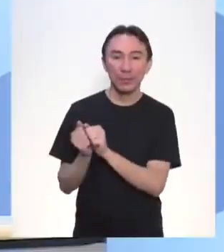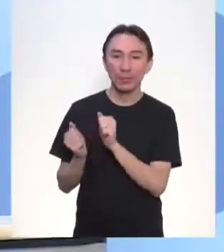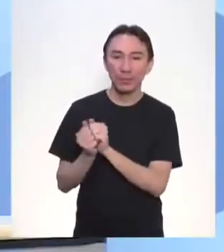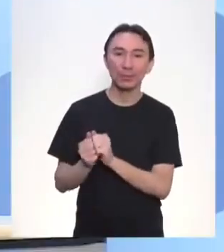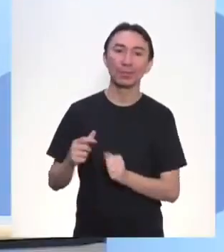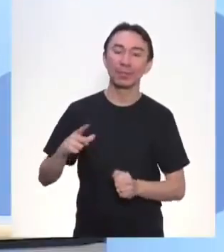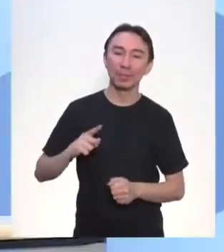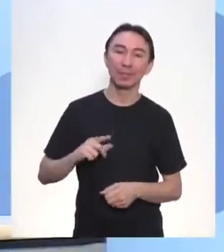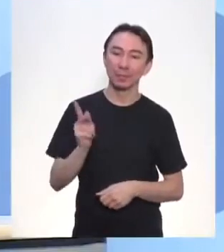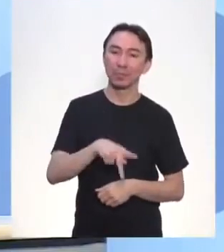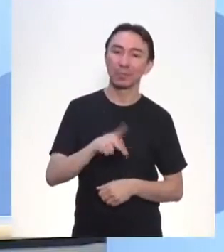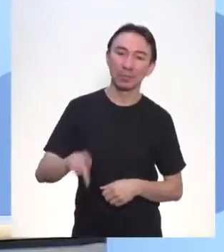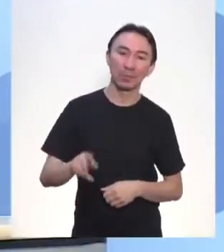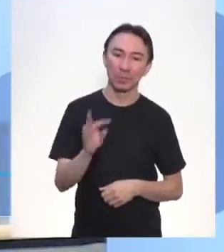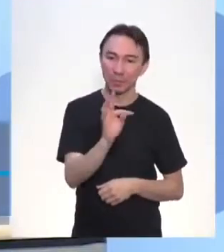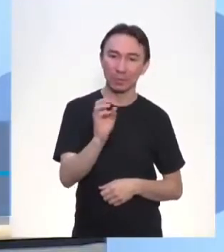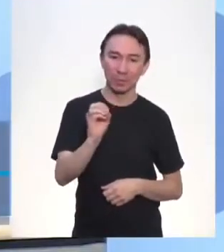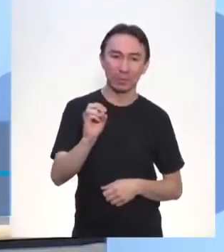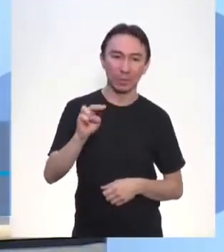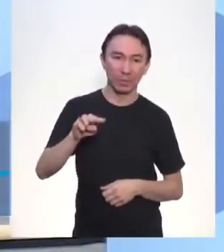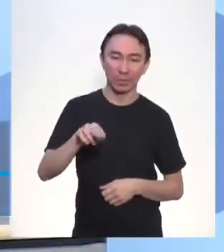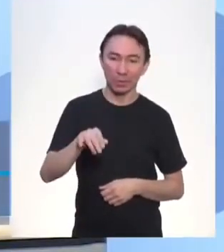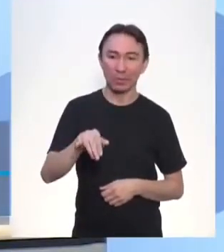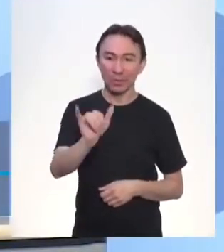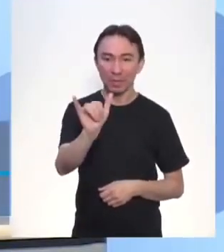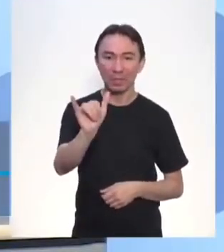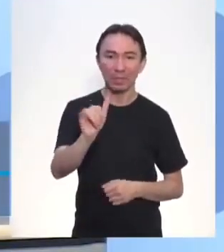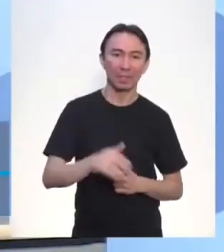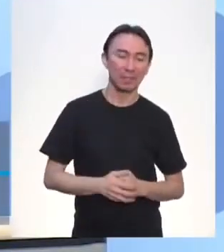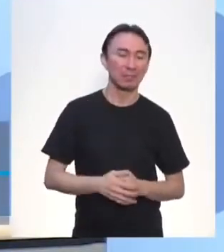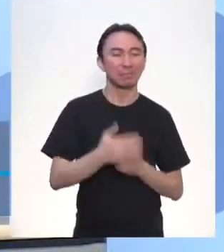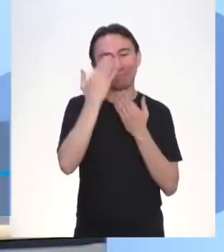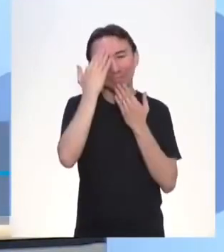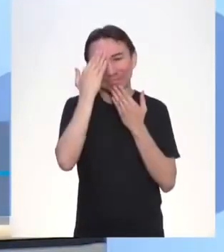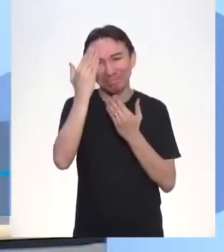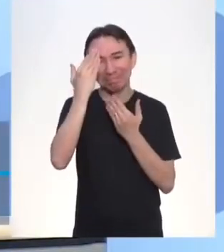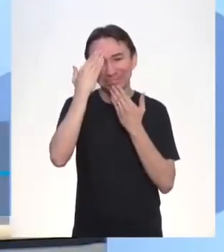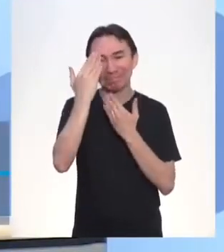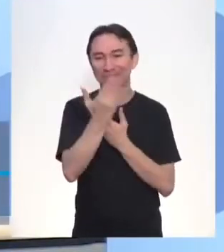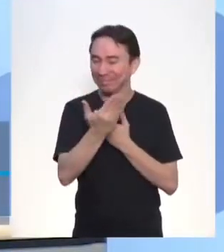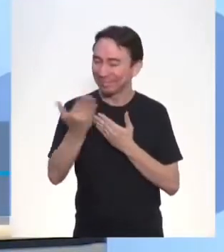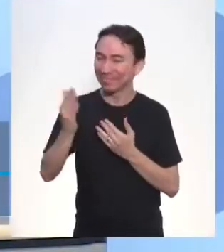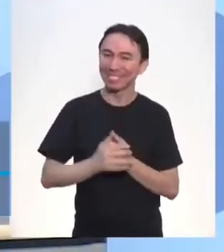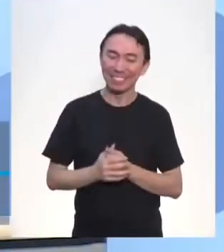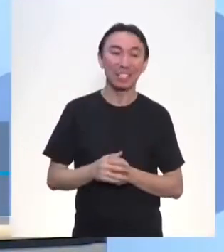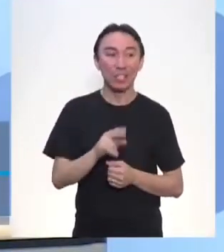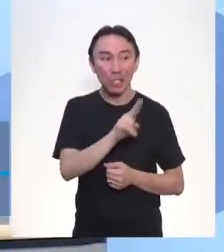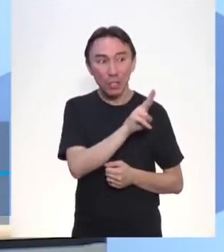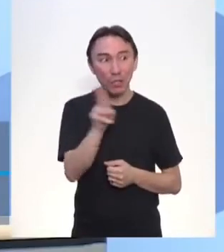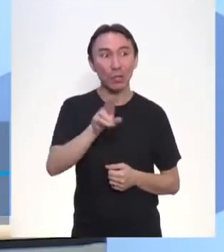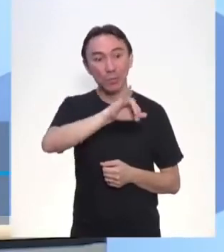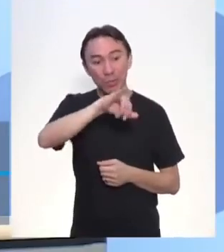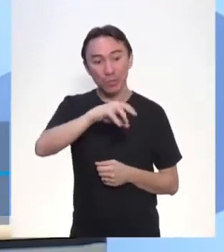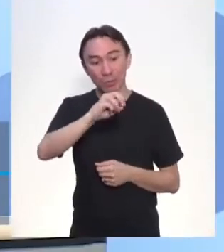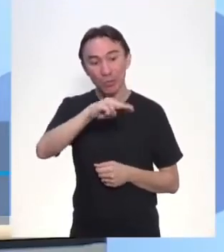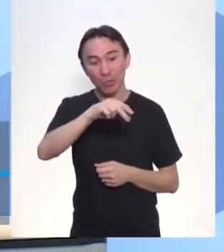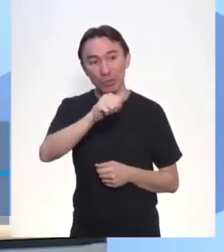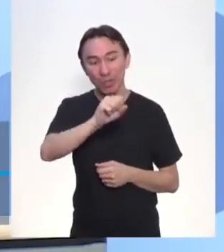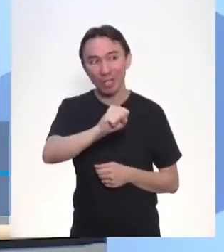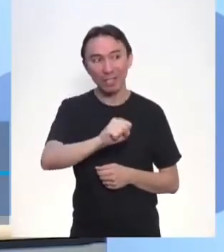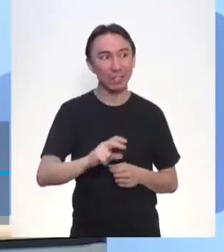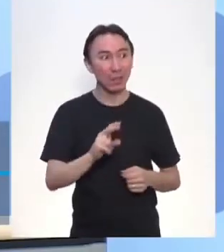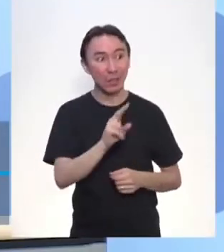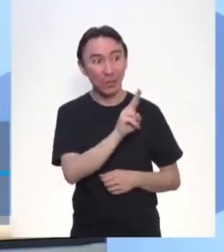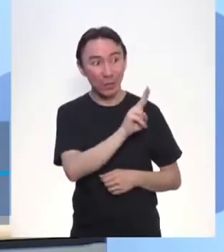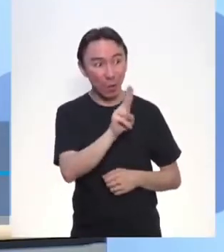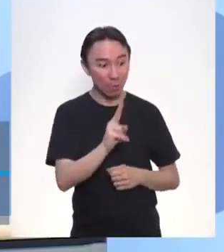É isso aí. Muito obrigado, Jonas. Vou chamar você de Jonas bastante hoje. Não vou confundir seu nome hoje. E vamos ter uma aula super